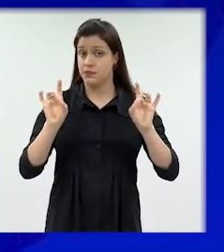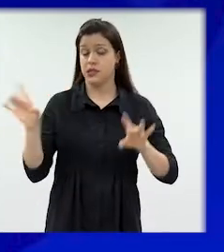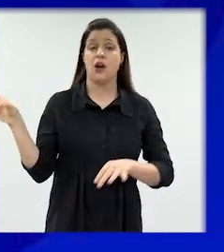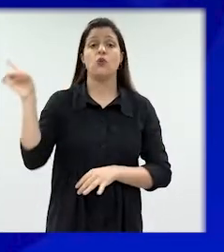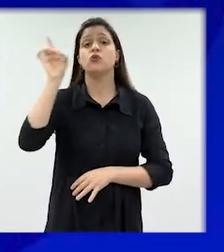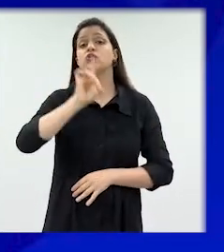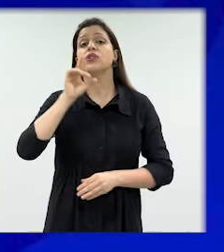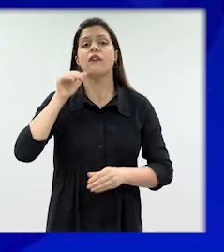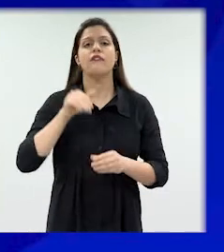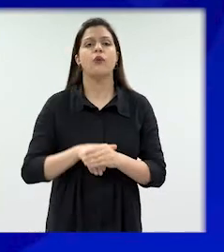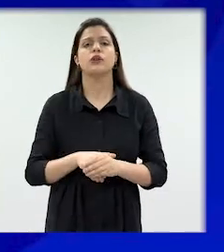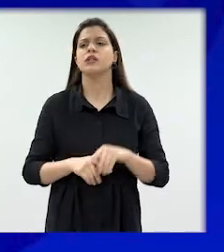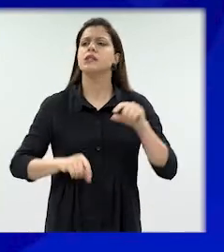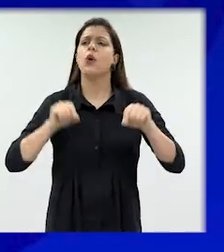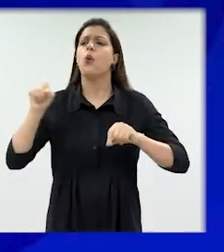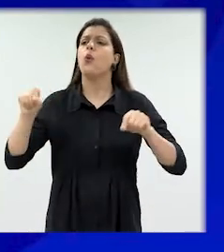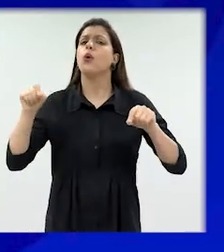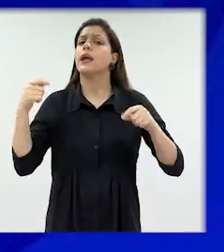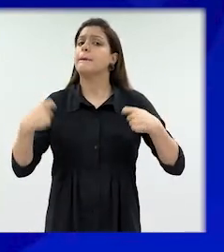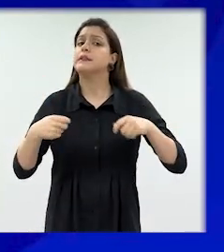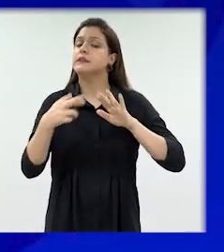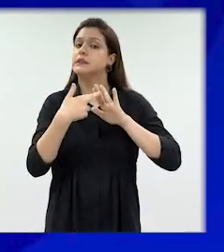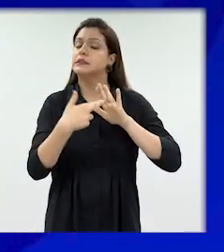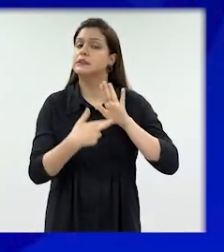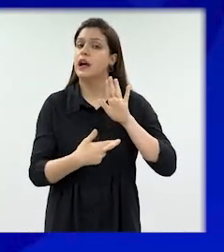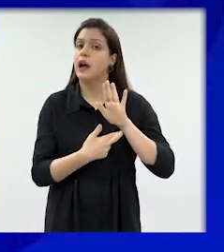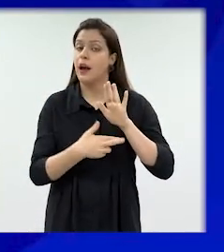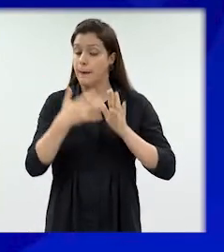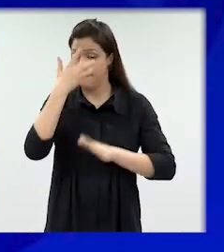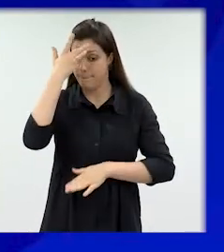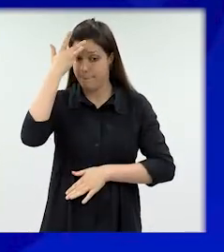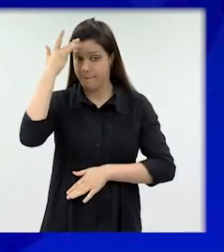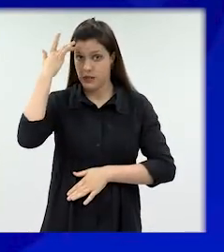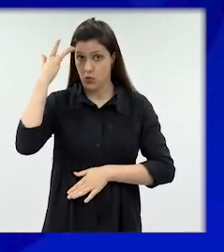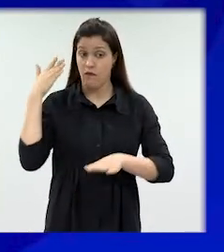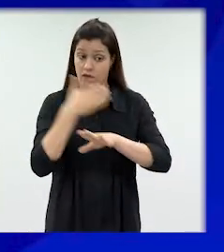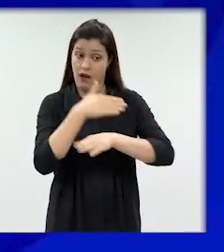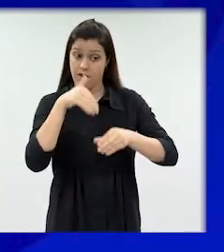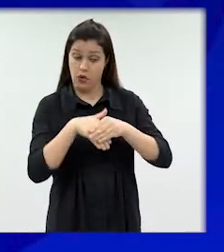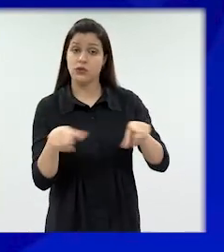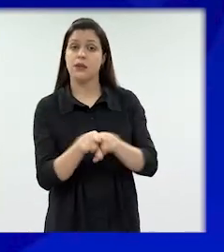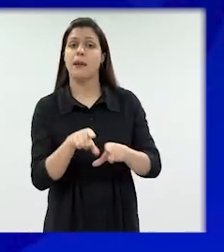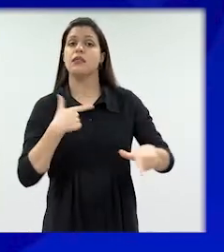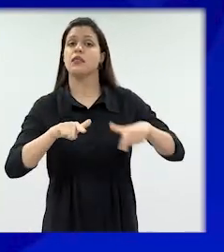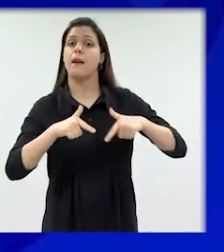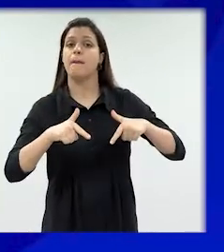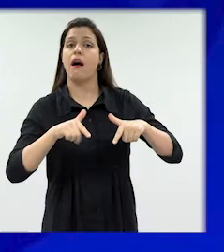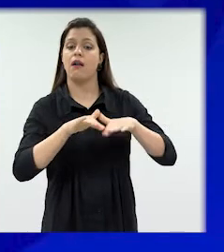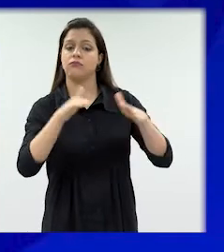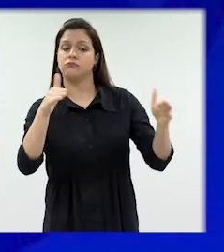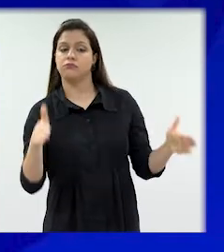eleições, quais são os procedimentos previstos, tanto para os eleitores quanto para os agentes da Justiça Eleitoral?